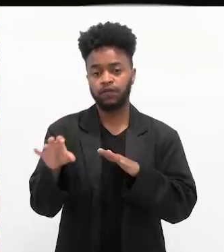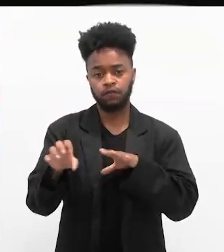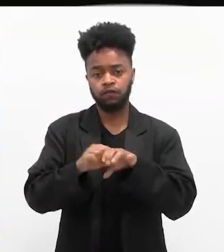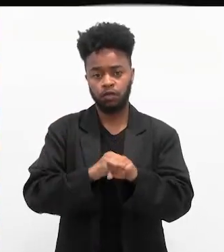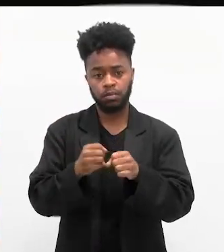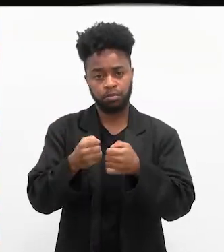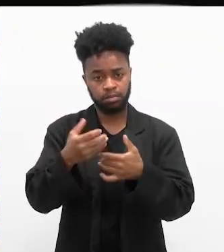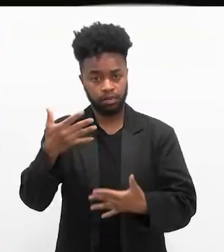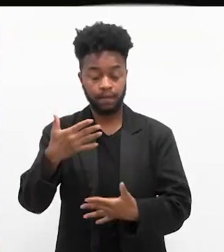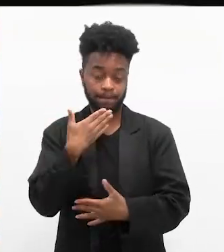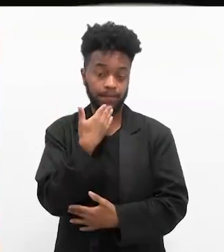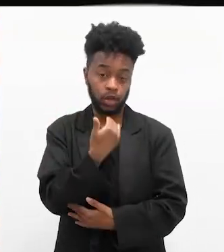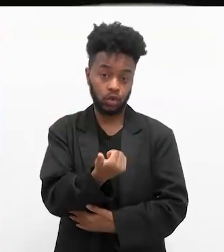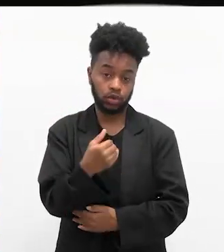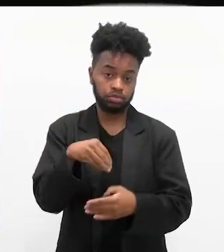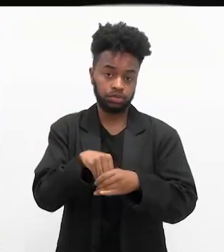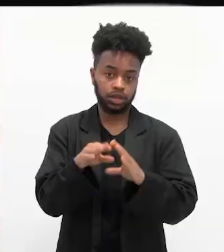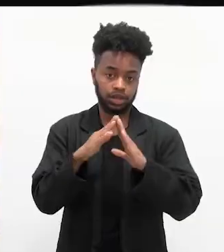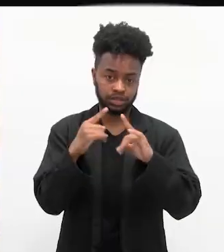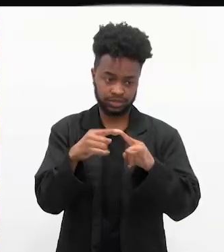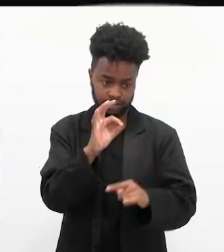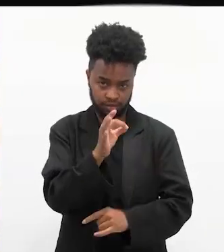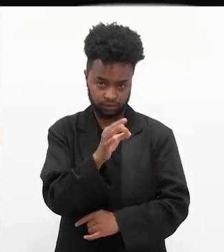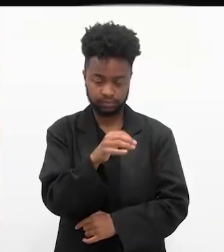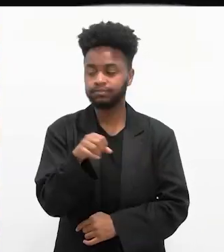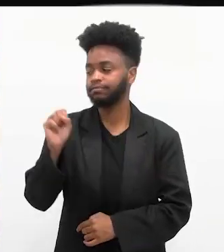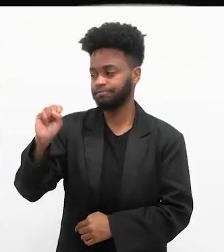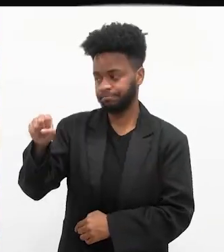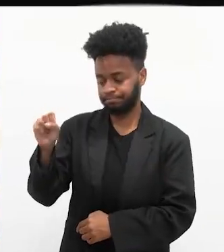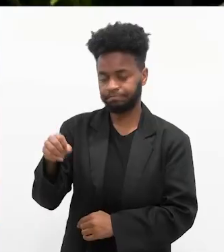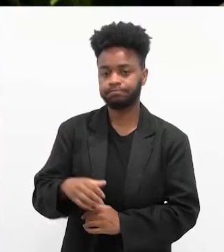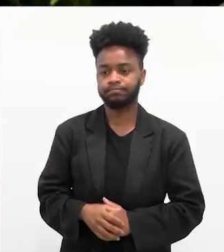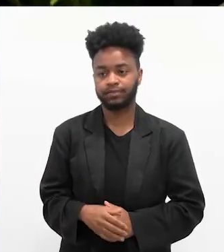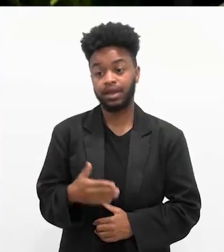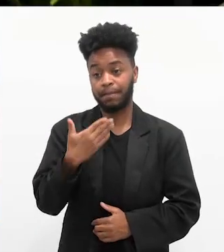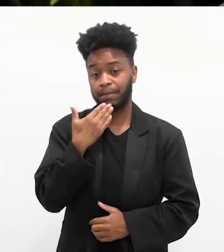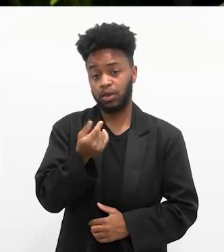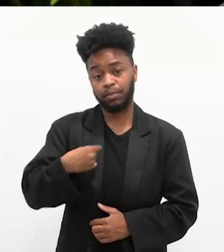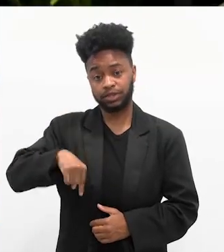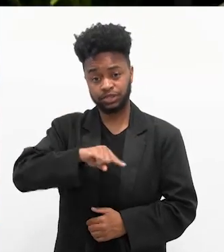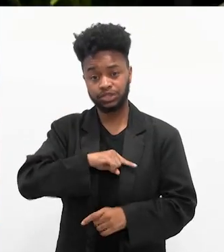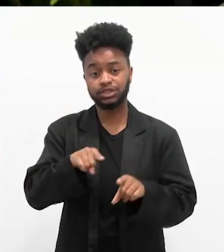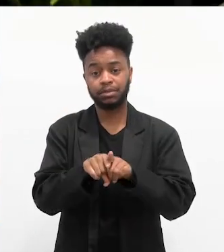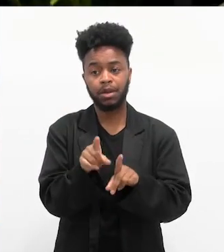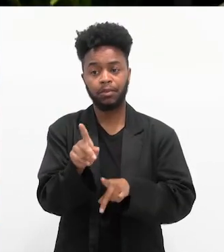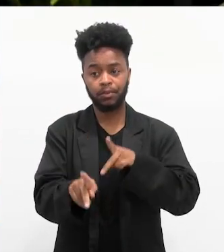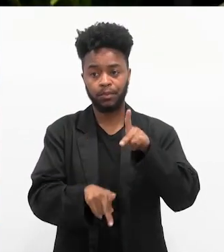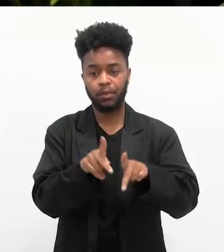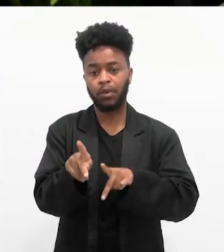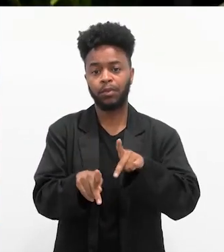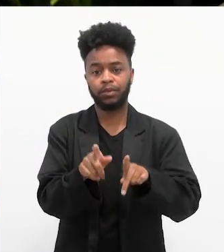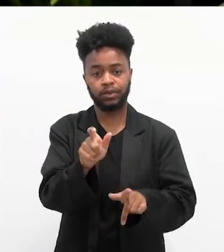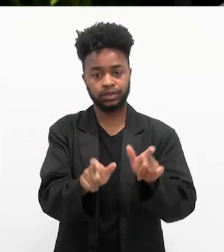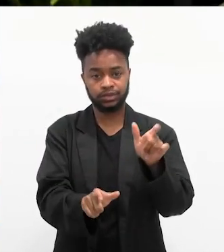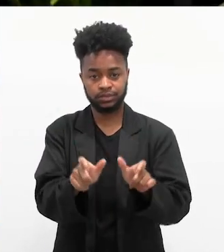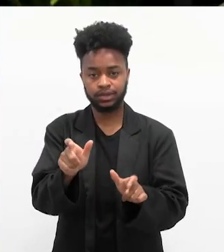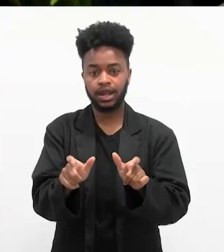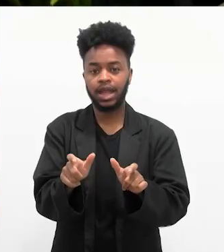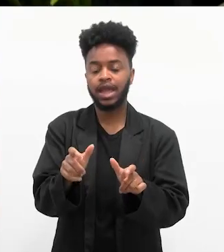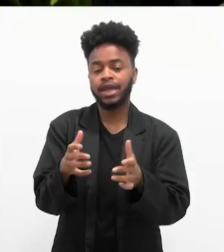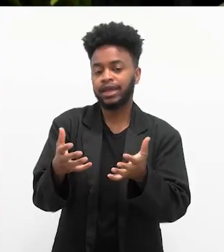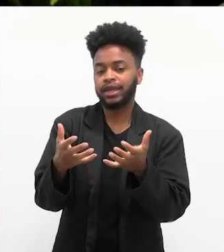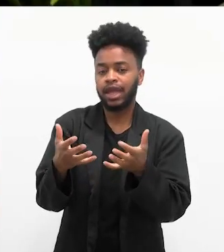quanto maior a sua formação, melhor para você dentro da igreja, correto? Correto. Tá. Melhor para a gente e para o povo